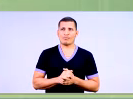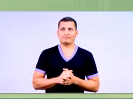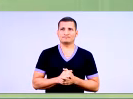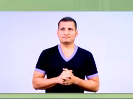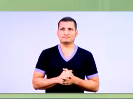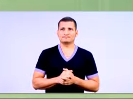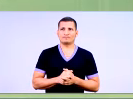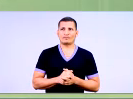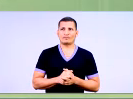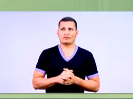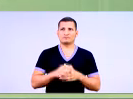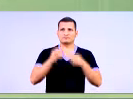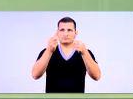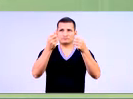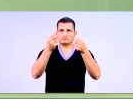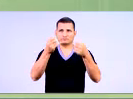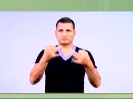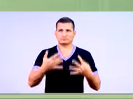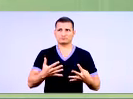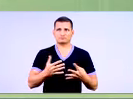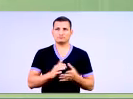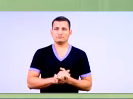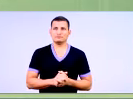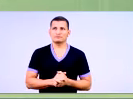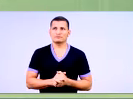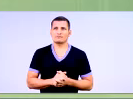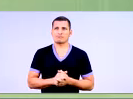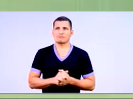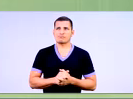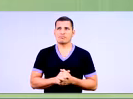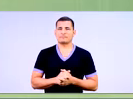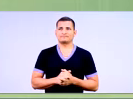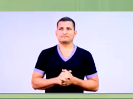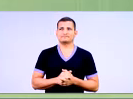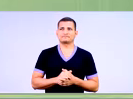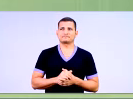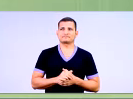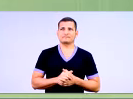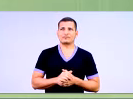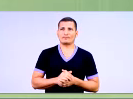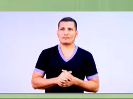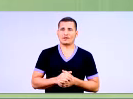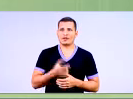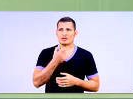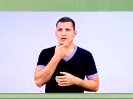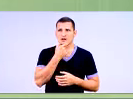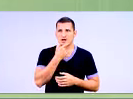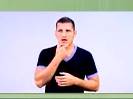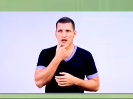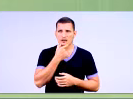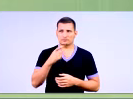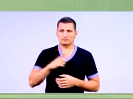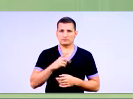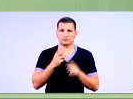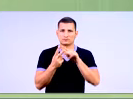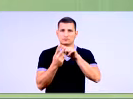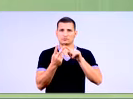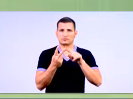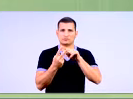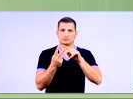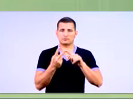nossos alunos esse início aqui? Com prazer. Bom, pessoal, em inglês há 2 formas